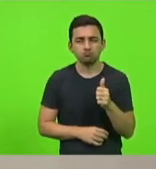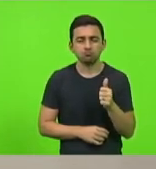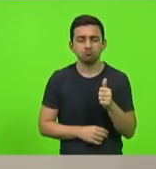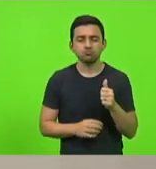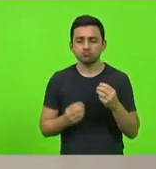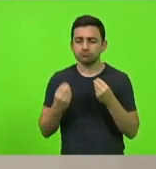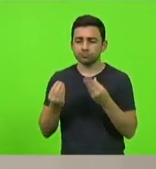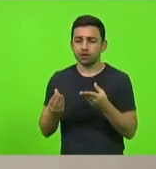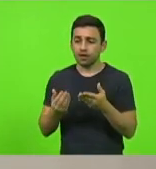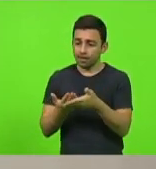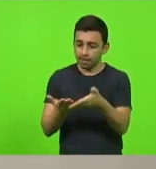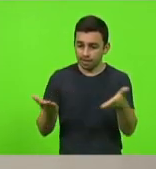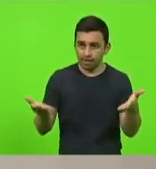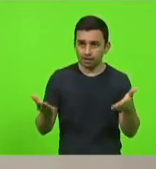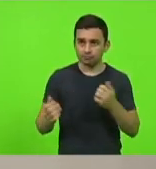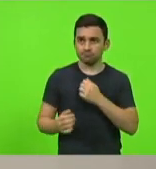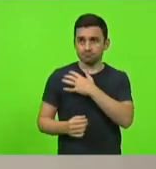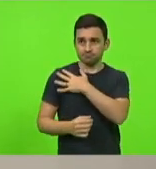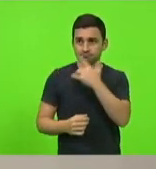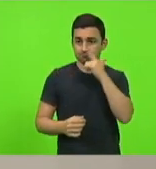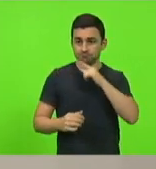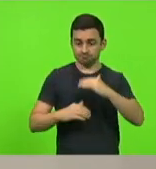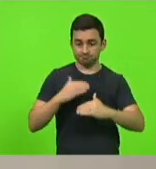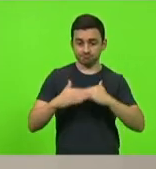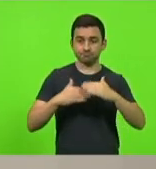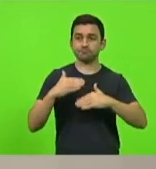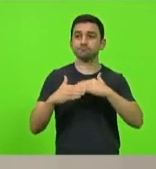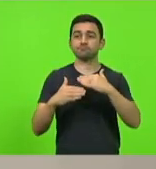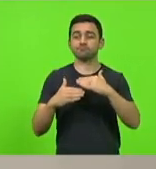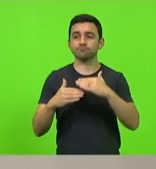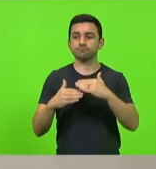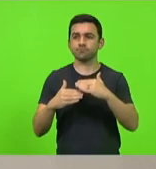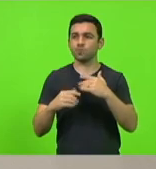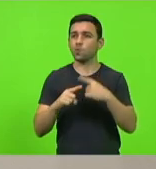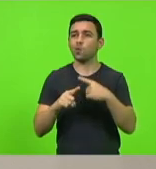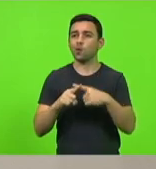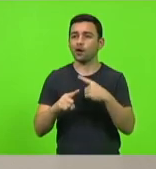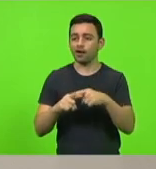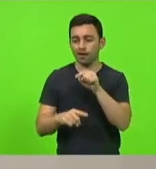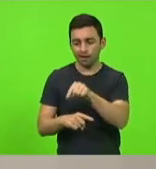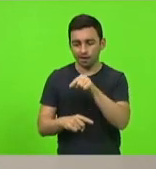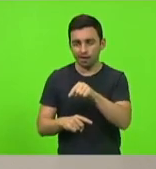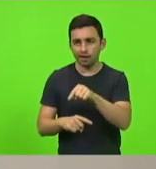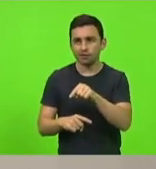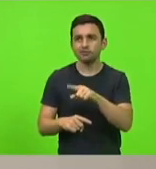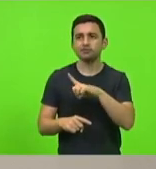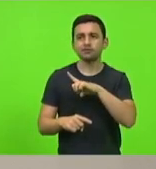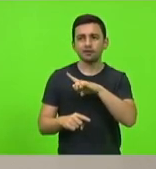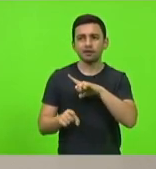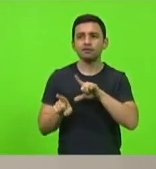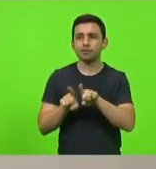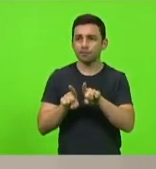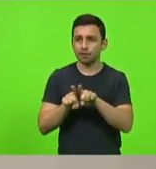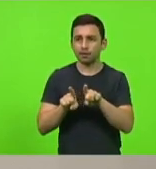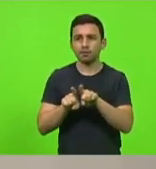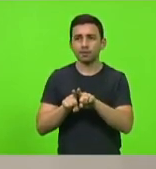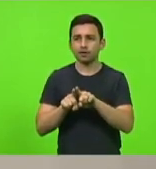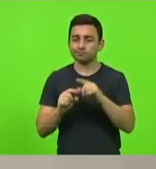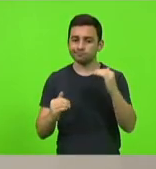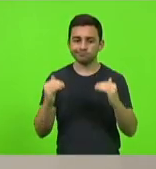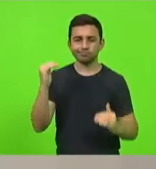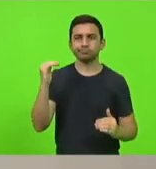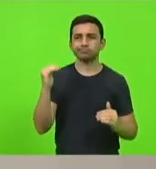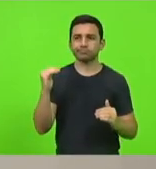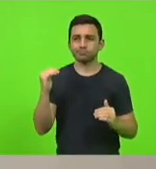oficiais galgarem ao posto de coronéis, justamente porque na carreira deles também havia essa discrepância